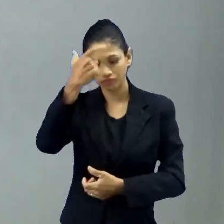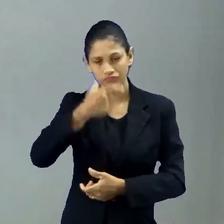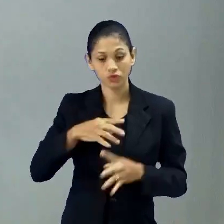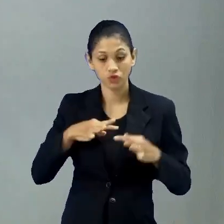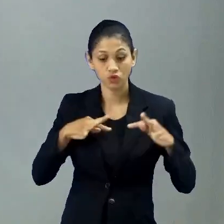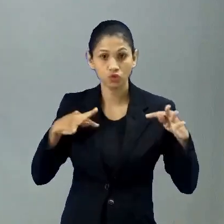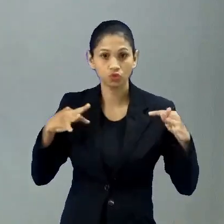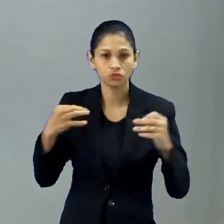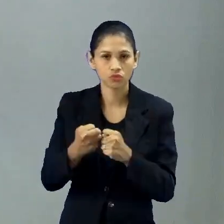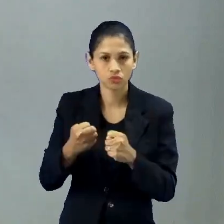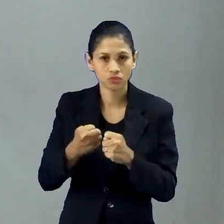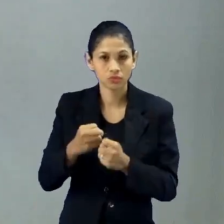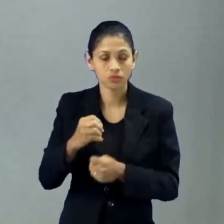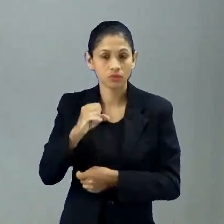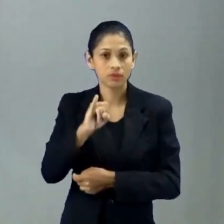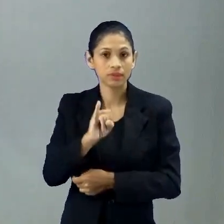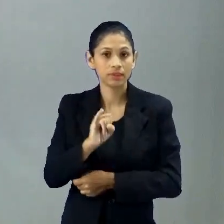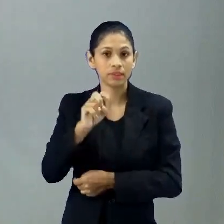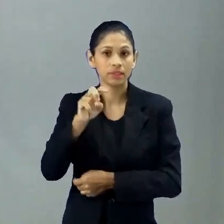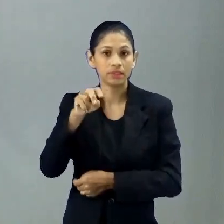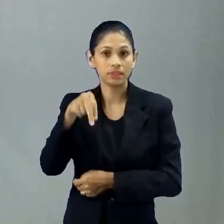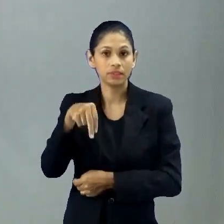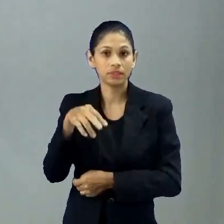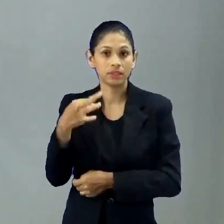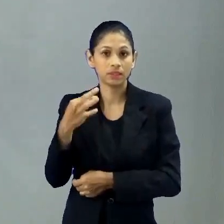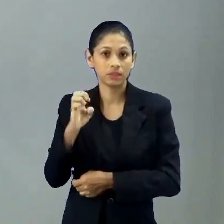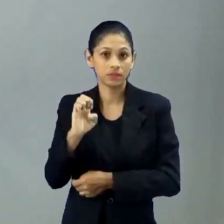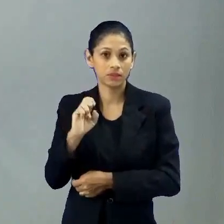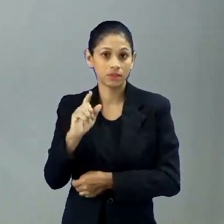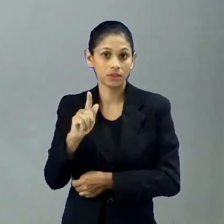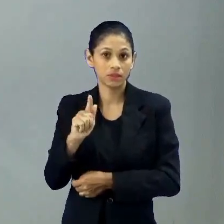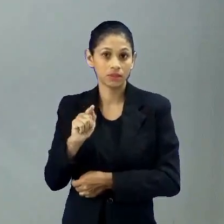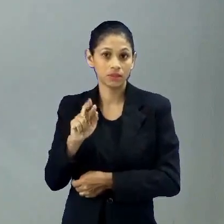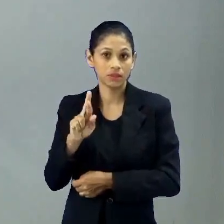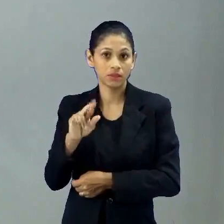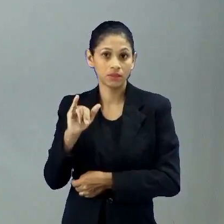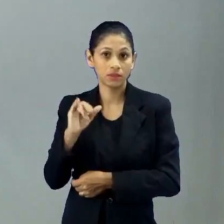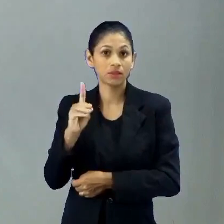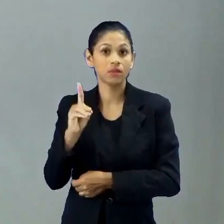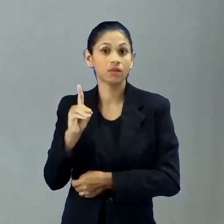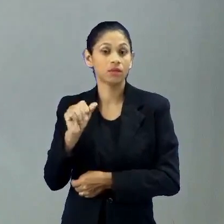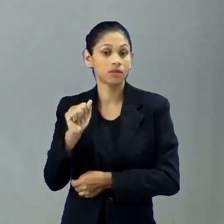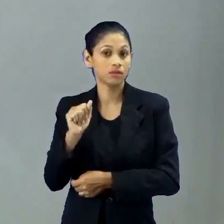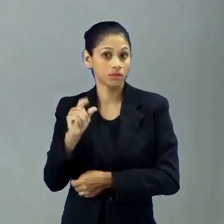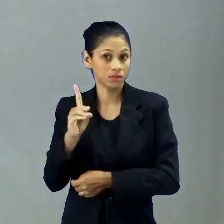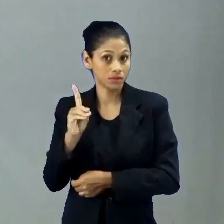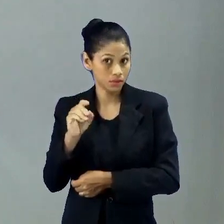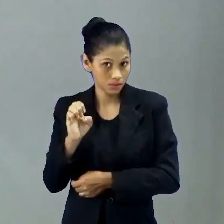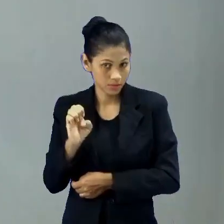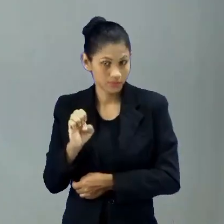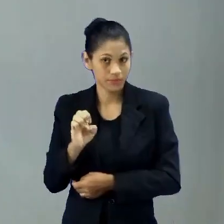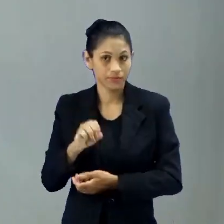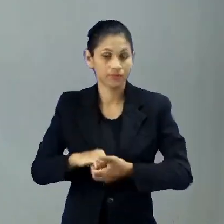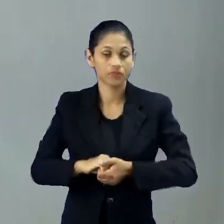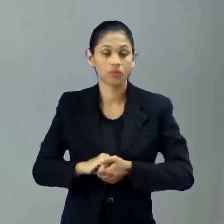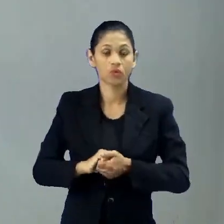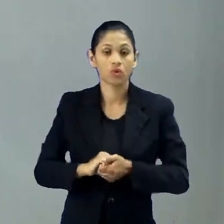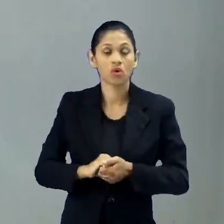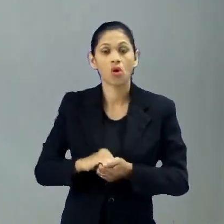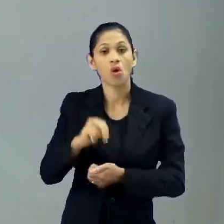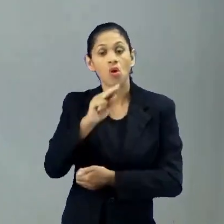integridade física. Esse documento, ele é composto de 30 artigos. O nome diz